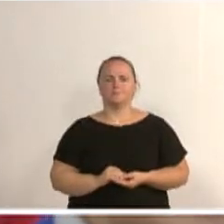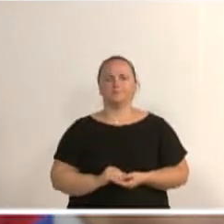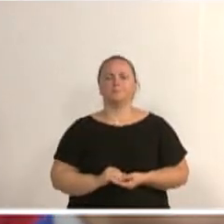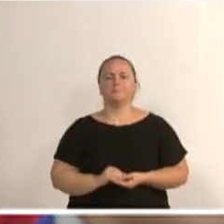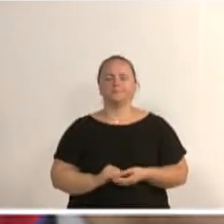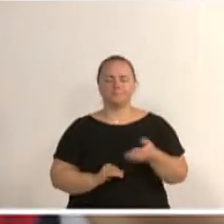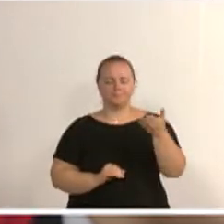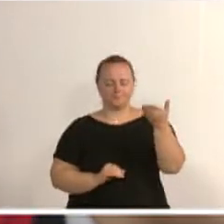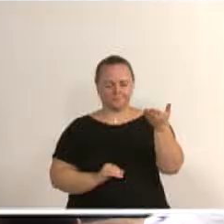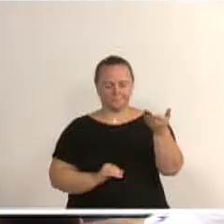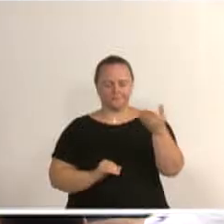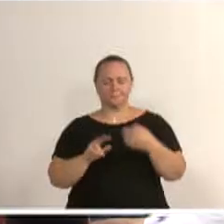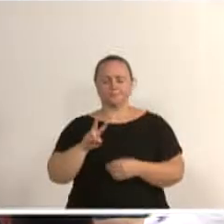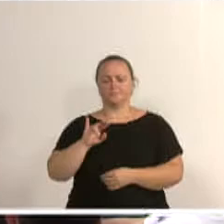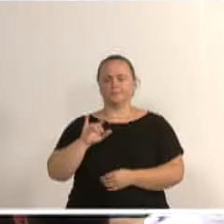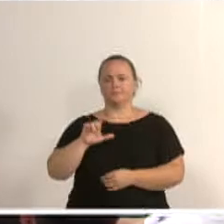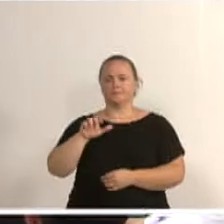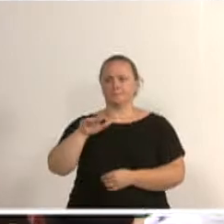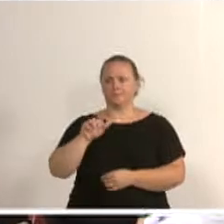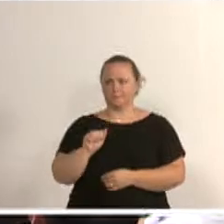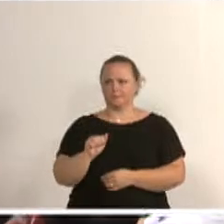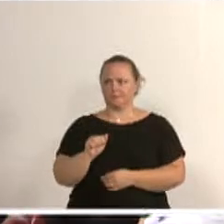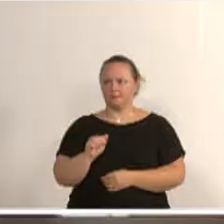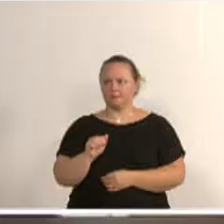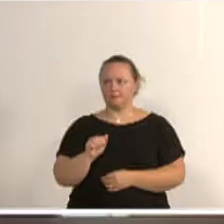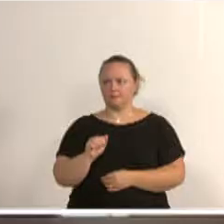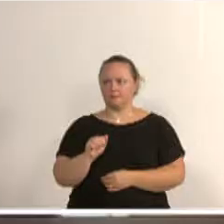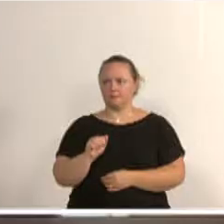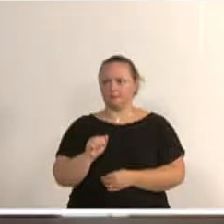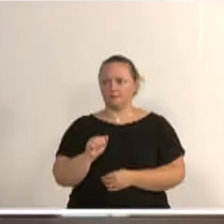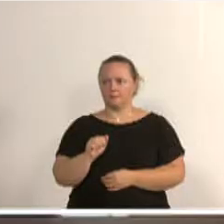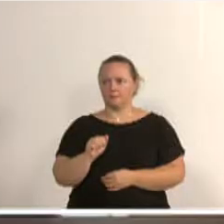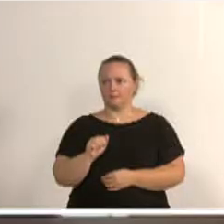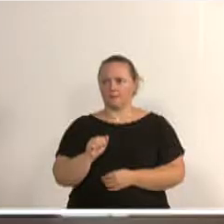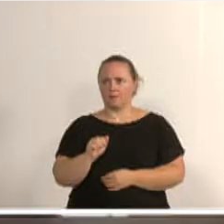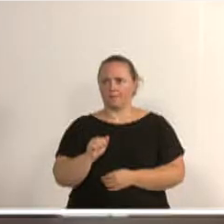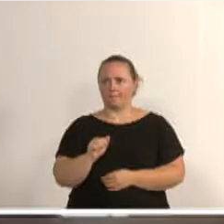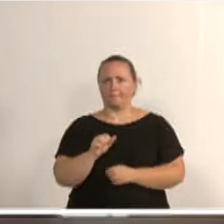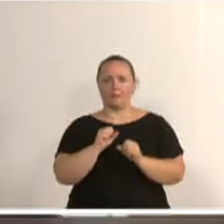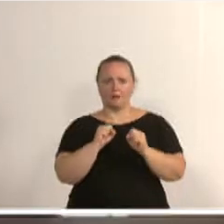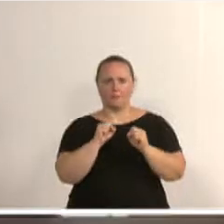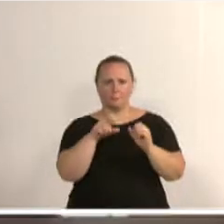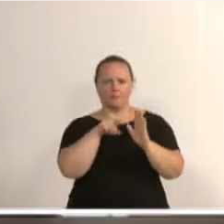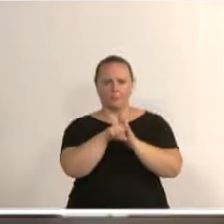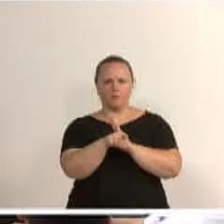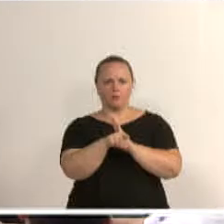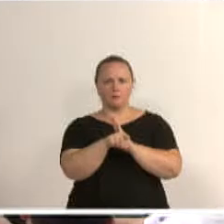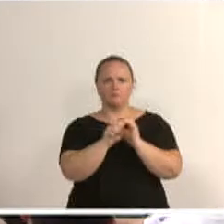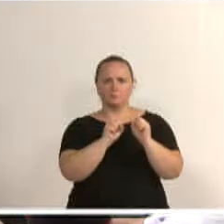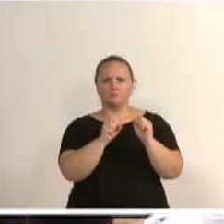existem. Dona Vilma, algum momento foi cancelada a sua pergunta? A senhora pode fazer a sua pergunta?